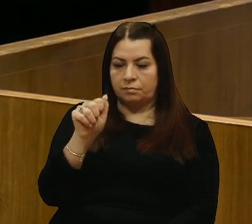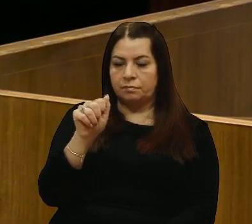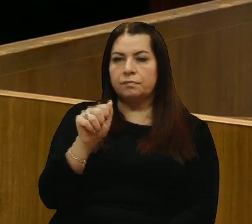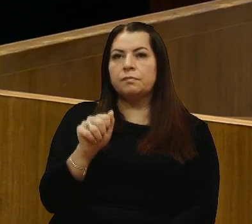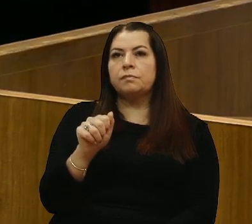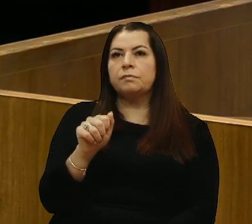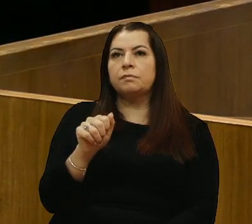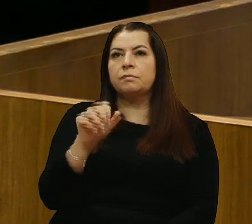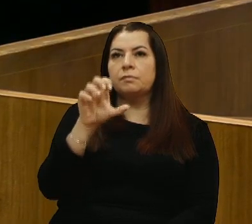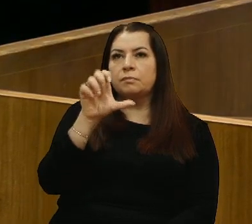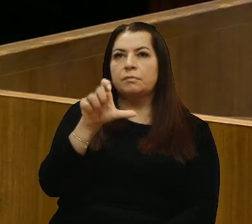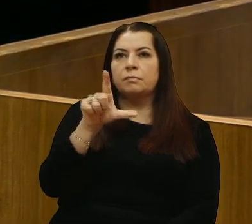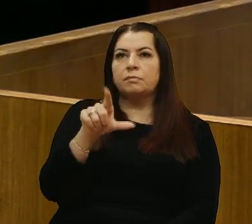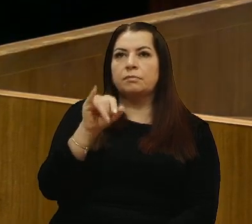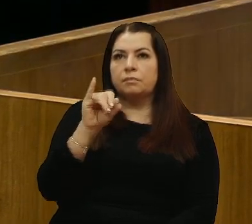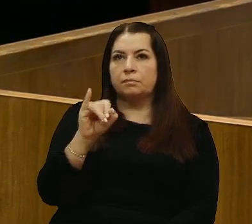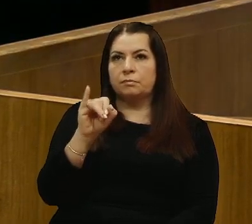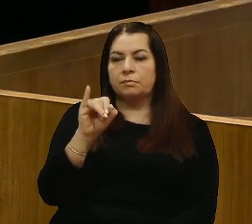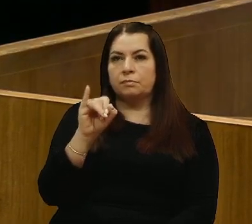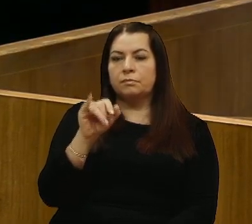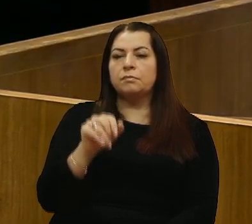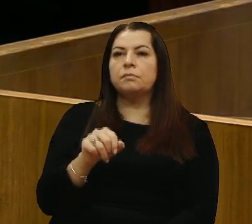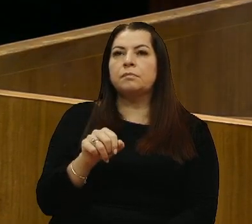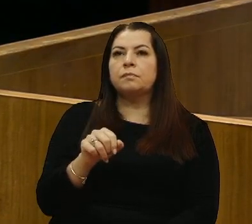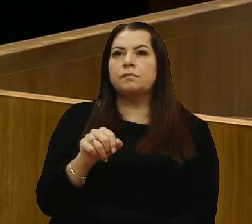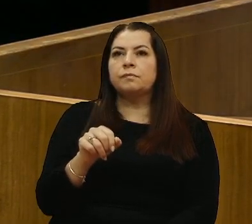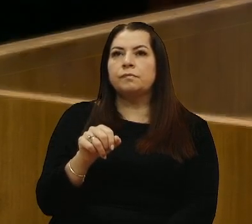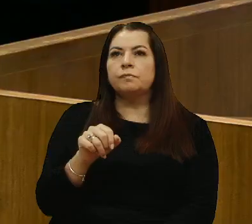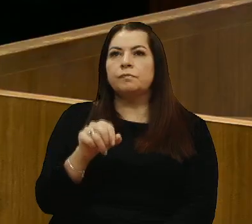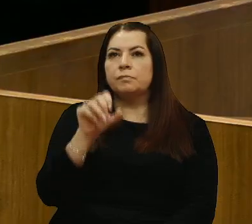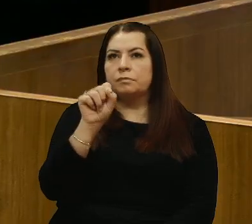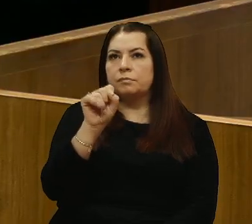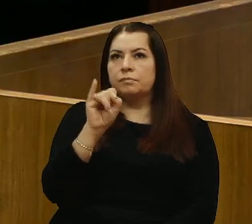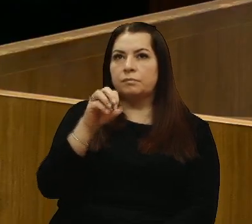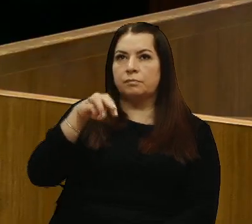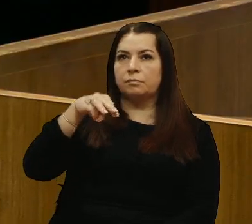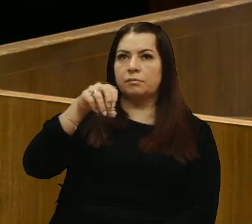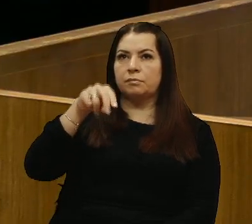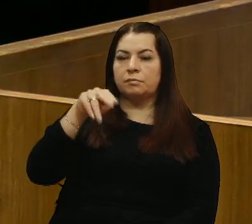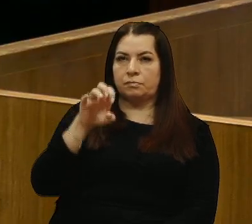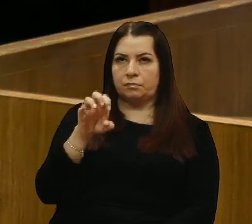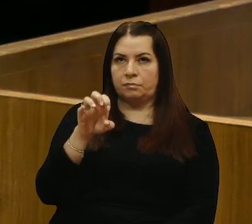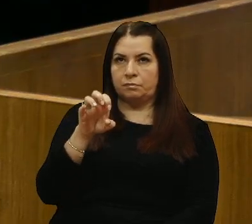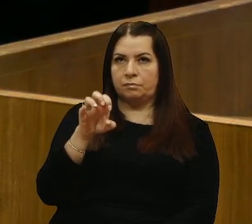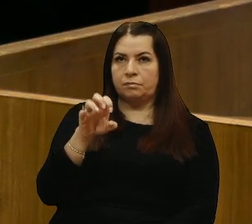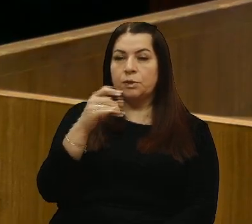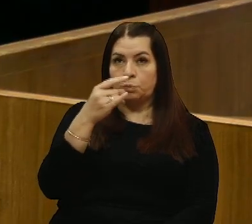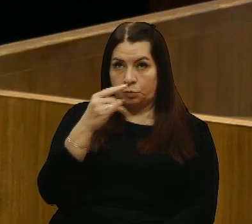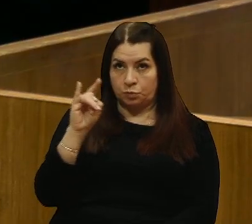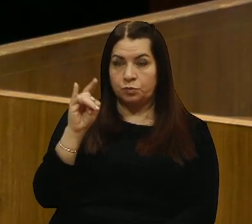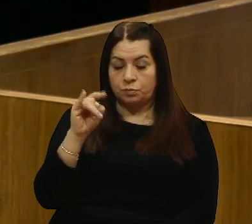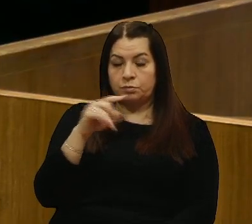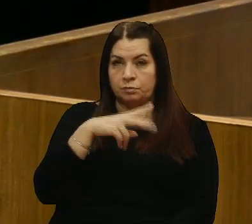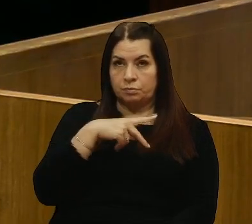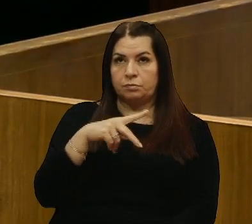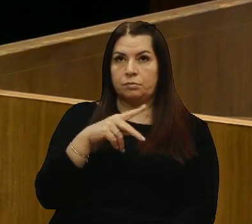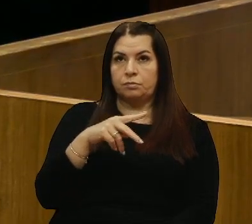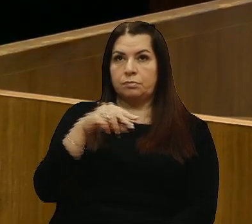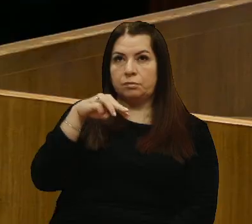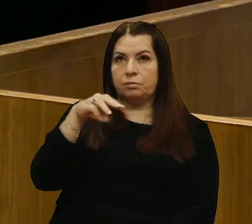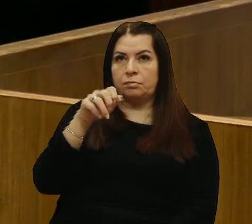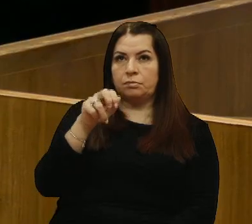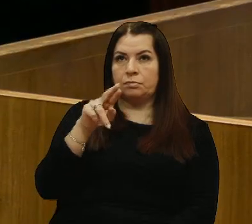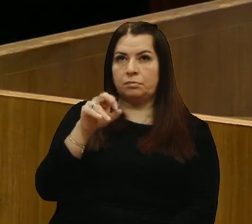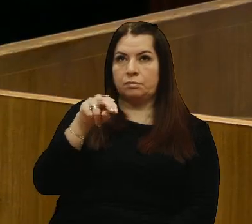Lucas, Eli Rodrigues de Souza, Simone de Souza Lima e, por último, senhor presidente,